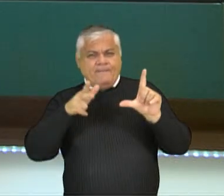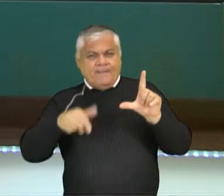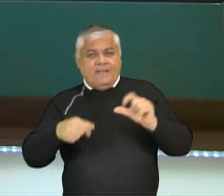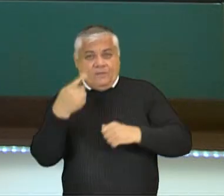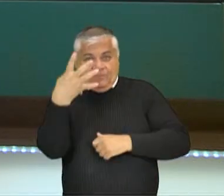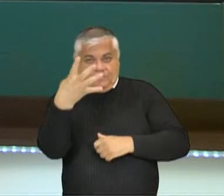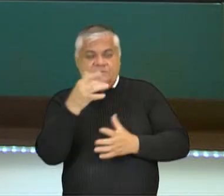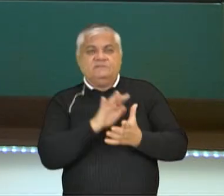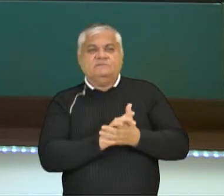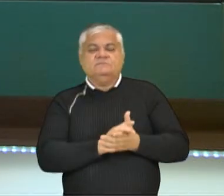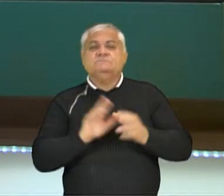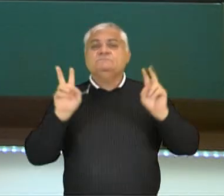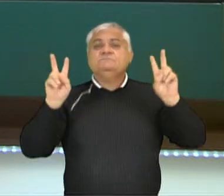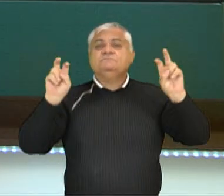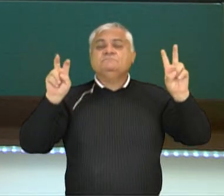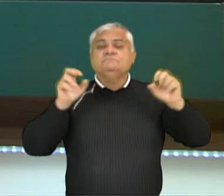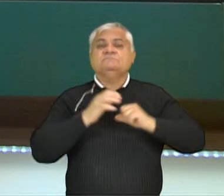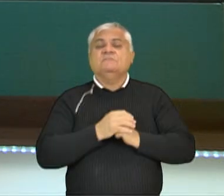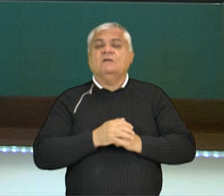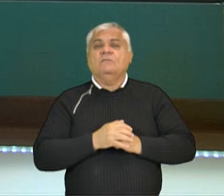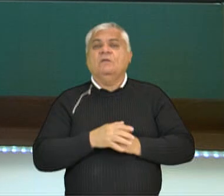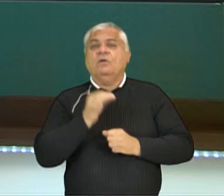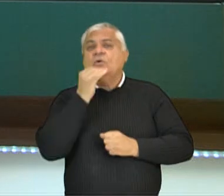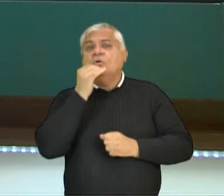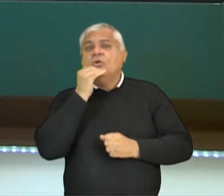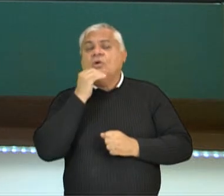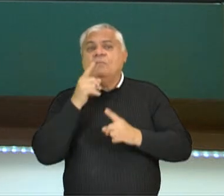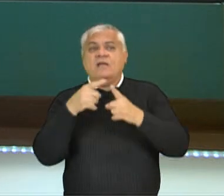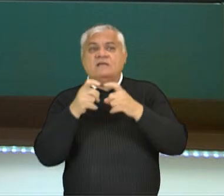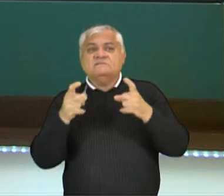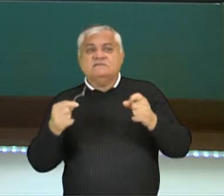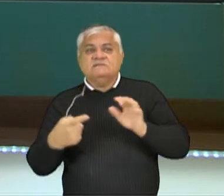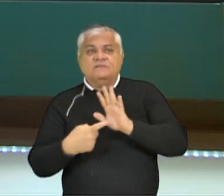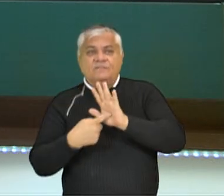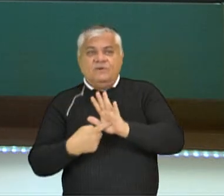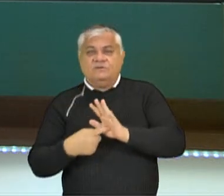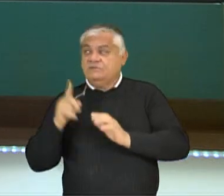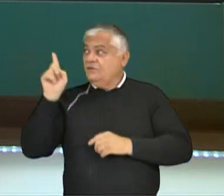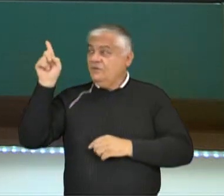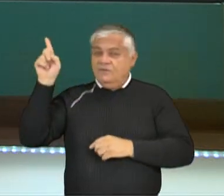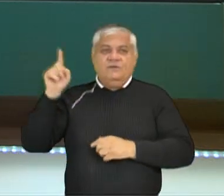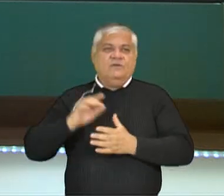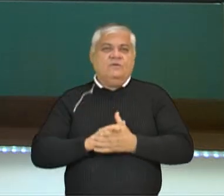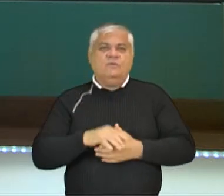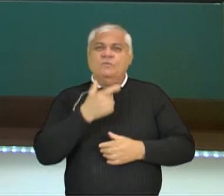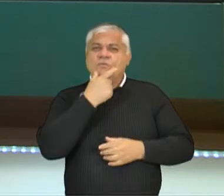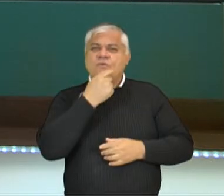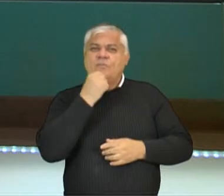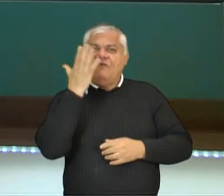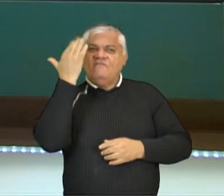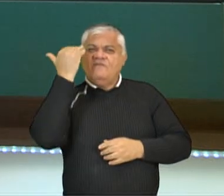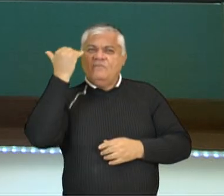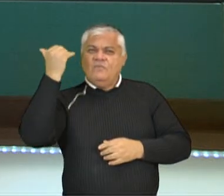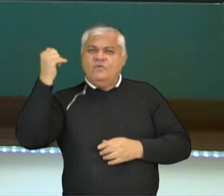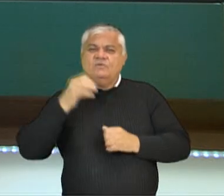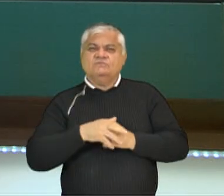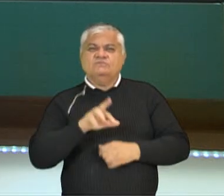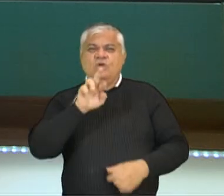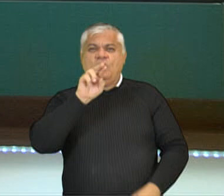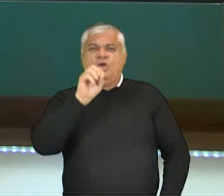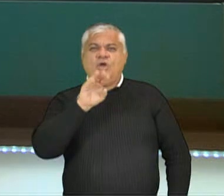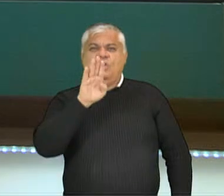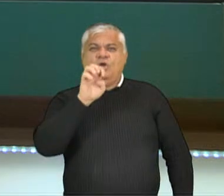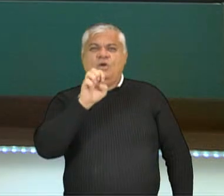fala sobre várias partes da ciência. Eu trouxe aqui uma imagem de um jogador que era famoso na nossa época, que era o Roberto